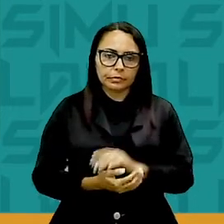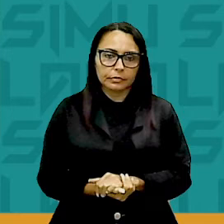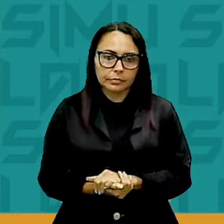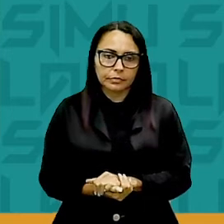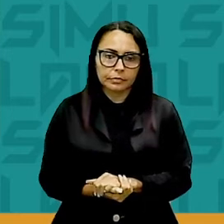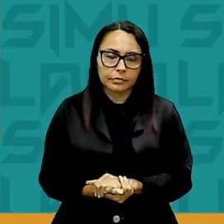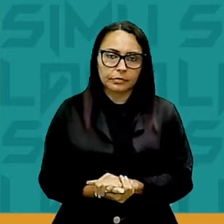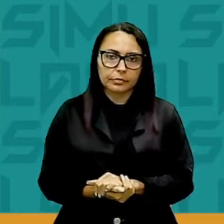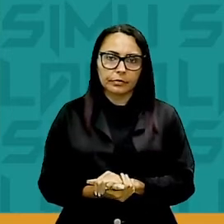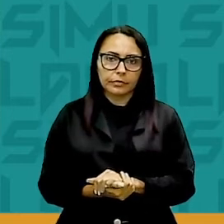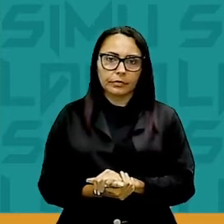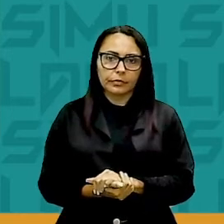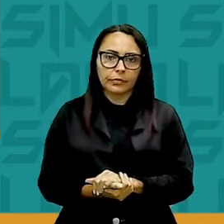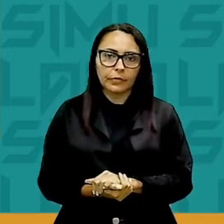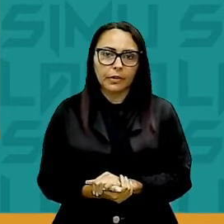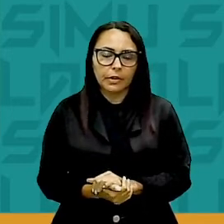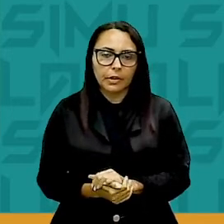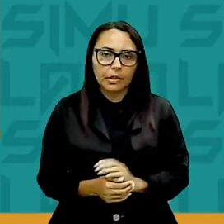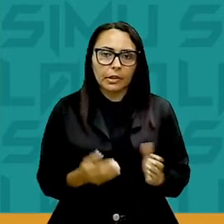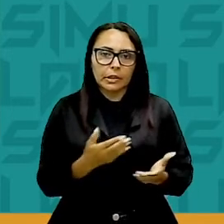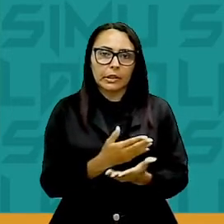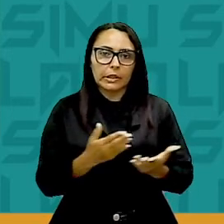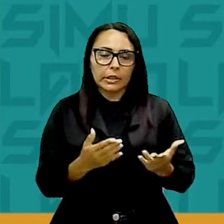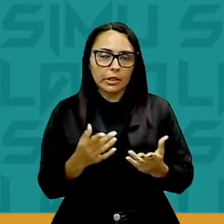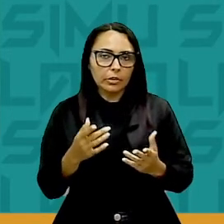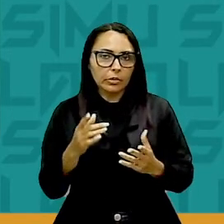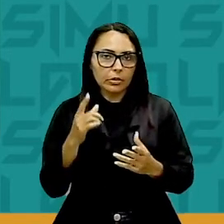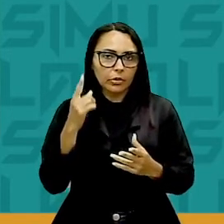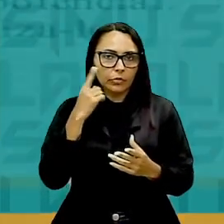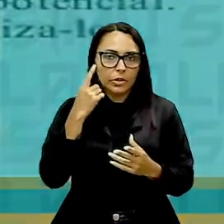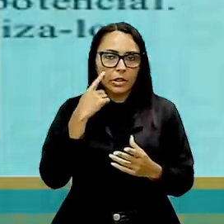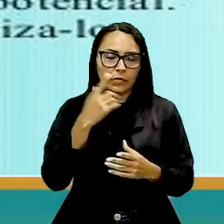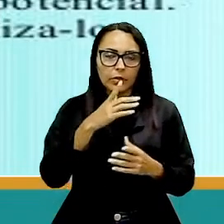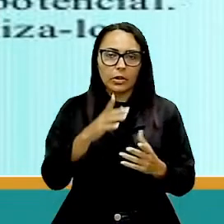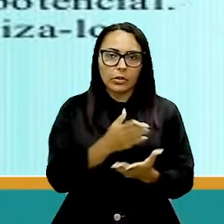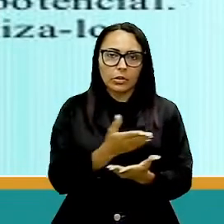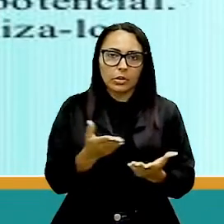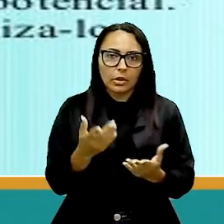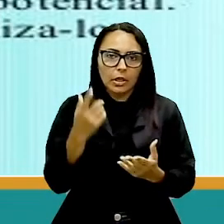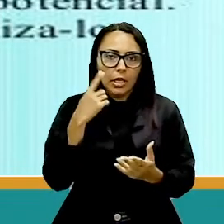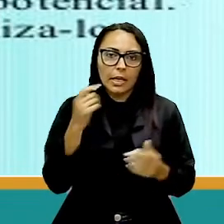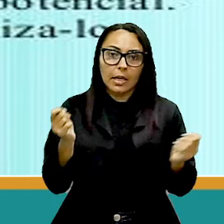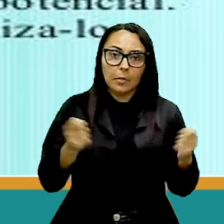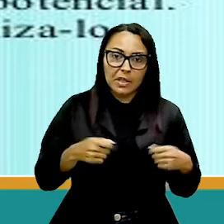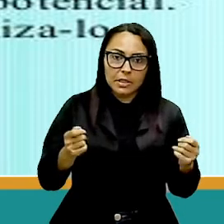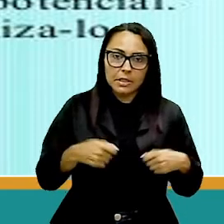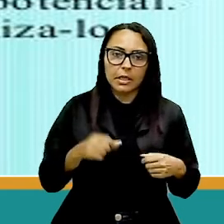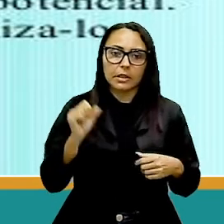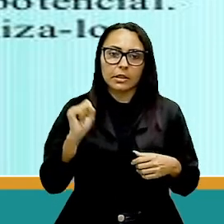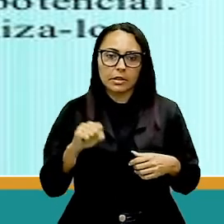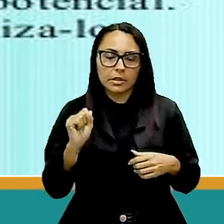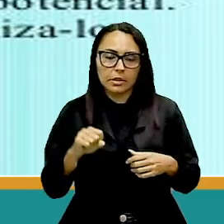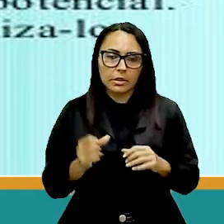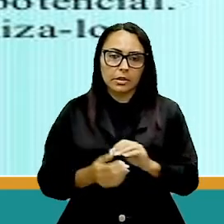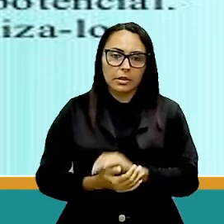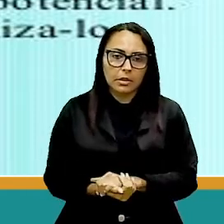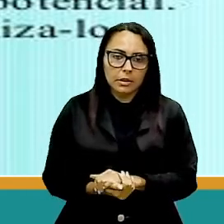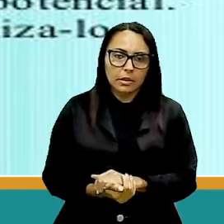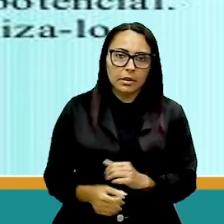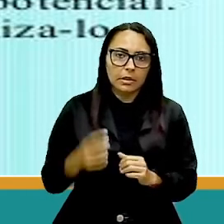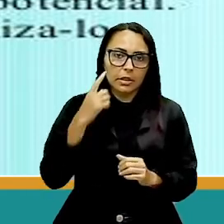poder é que ele é, como vocês podem ver aí nos slides, a capacidade que A